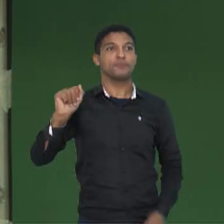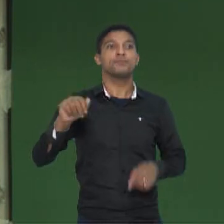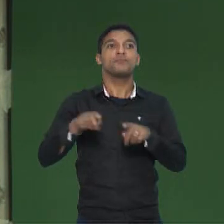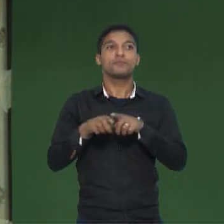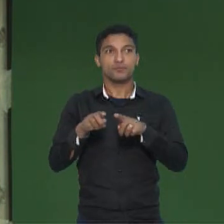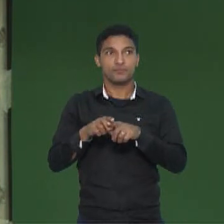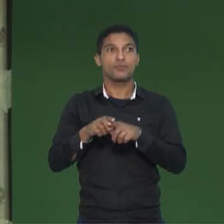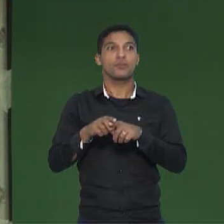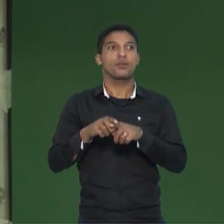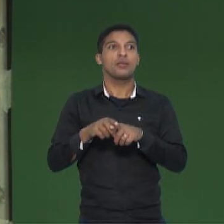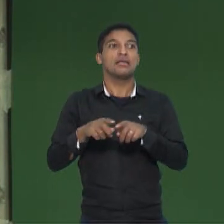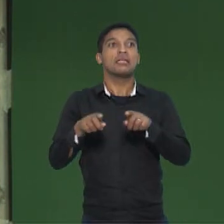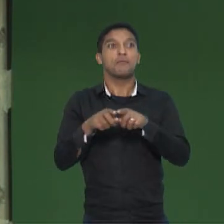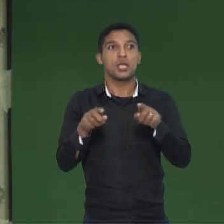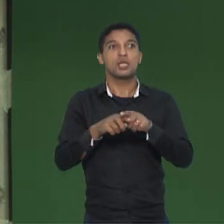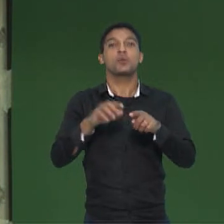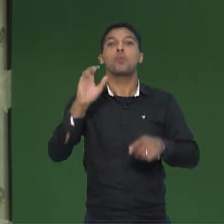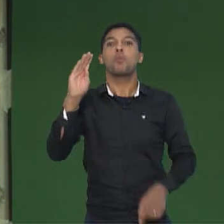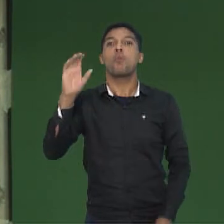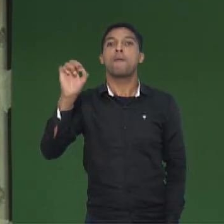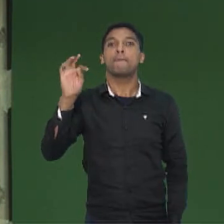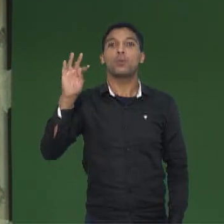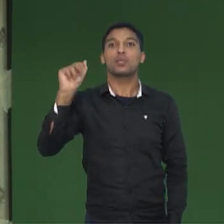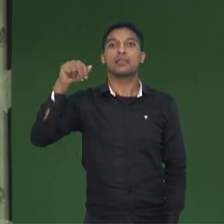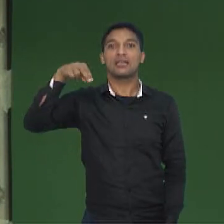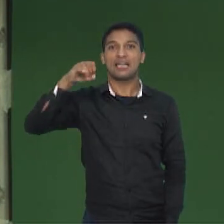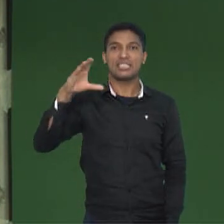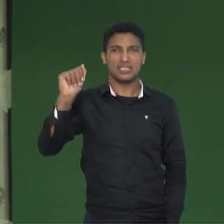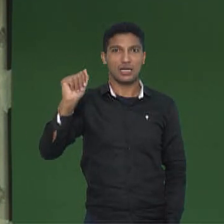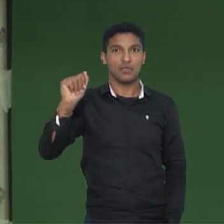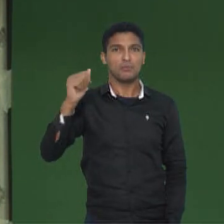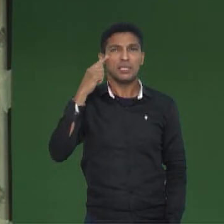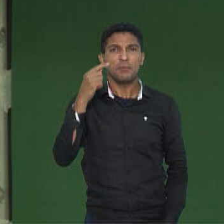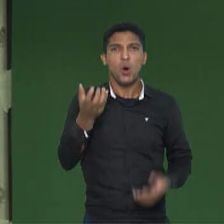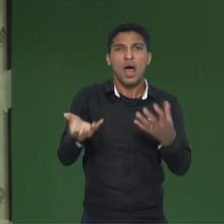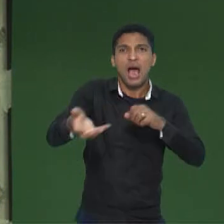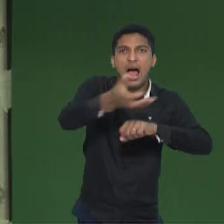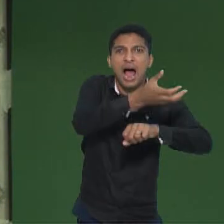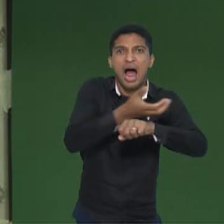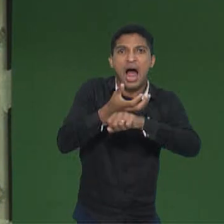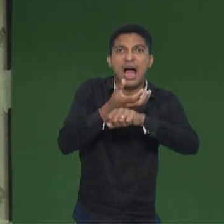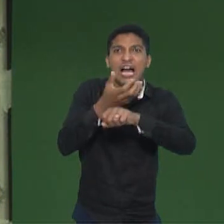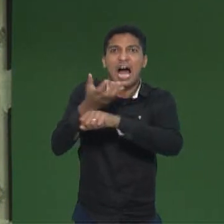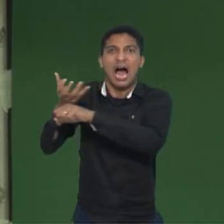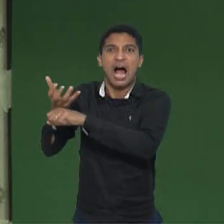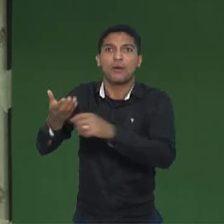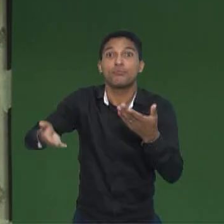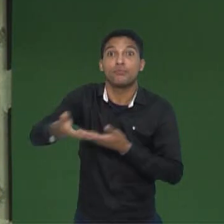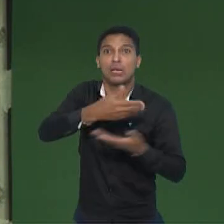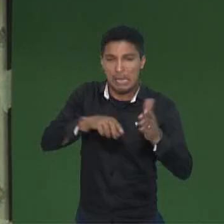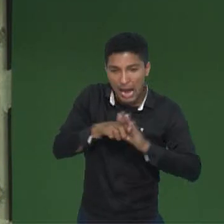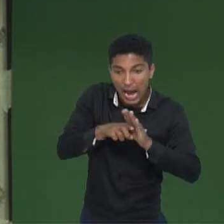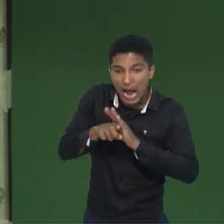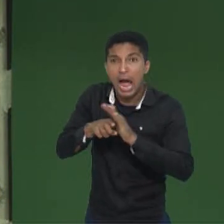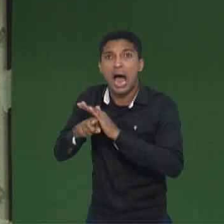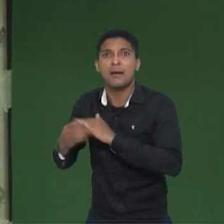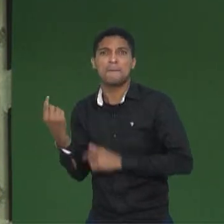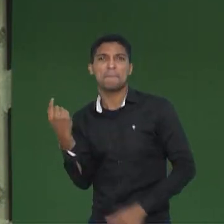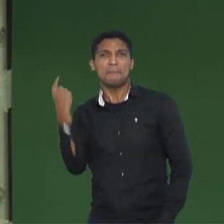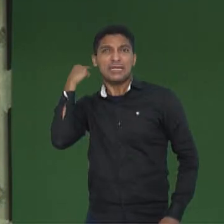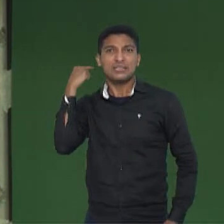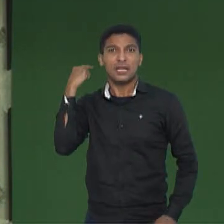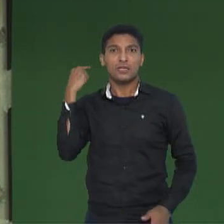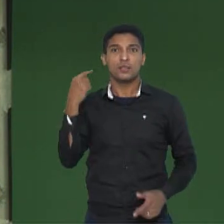de décadas, centenas de anos até milhares de anos, é um monte de lixo, que hoje